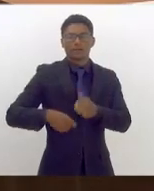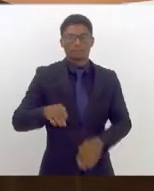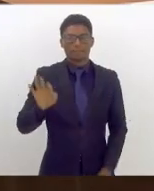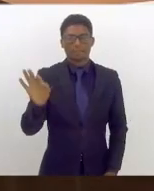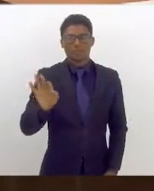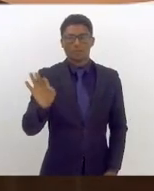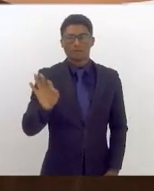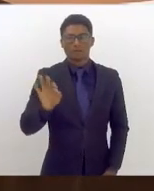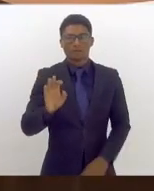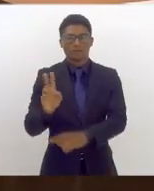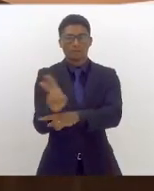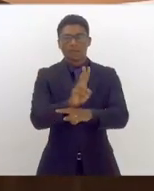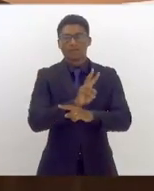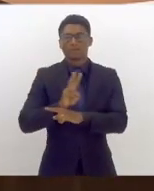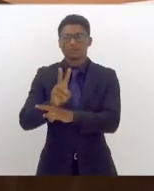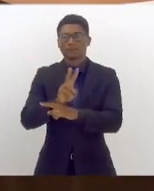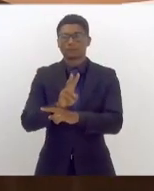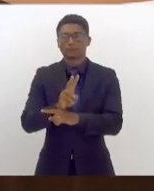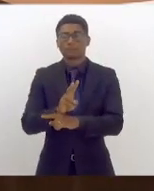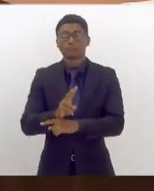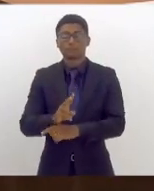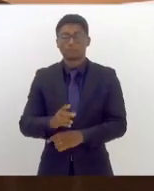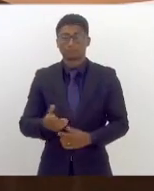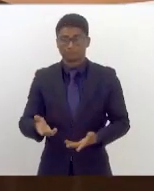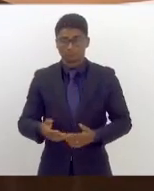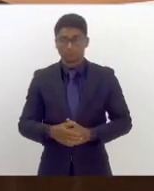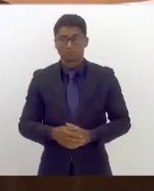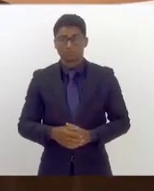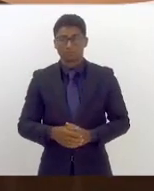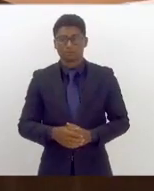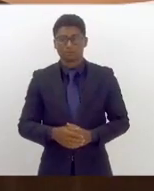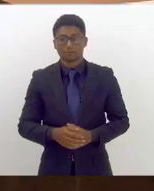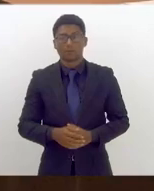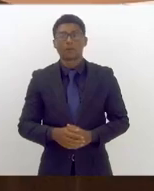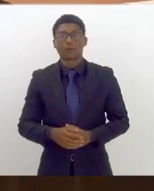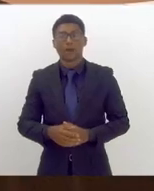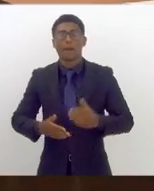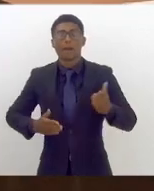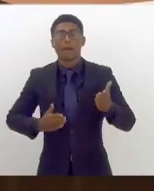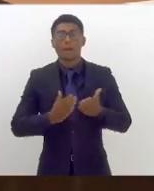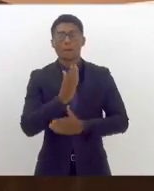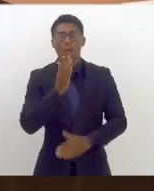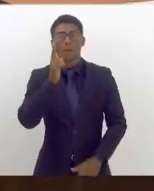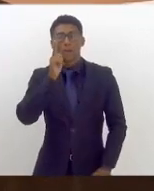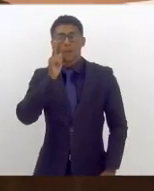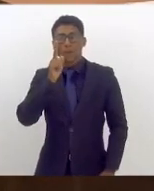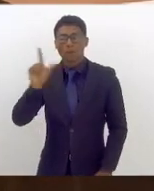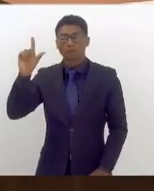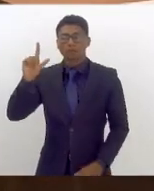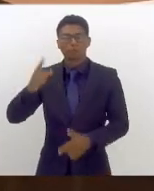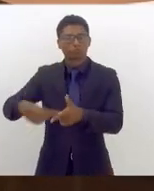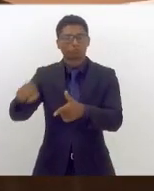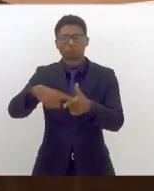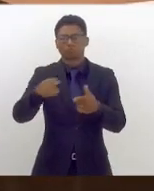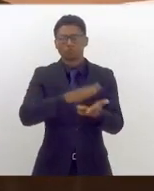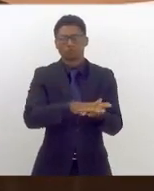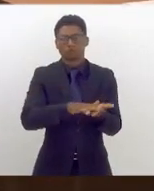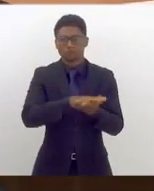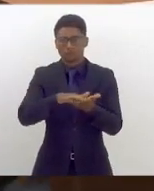Marta Rocha Deputado Valdete Carneiro participaram aprovamos aqui sem nenhum problema